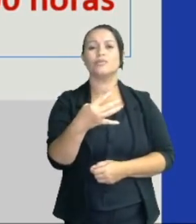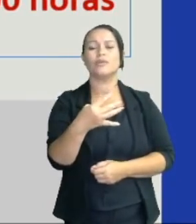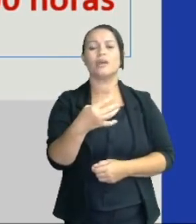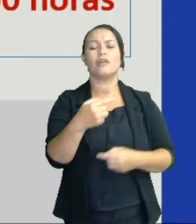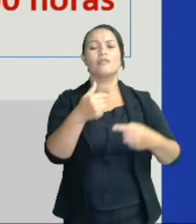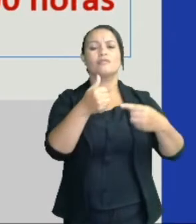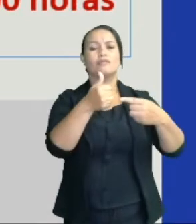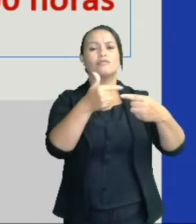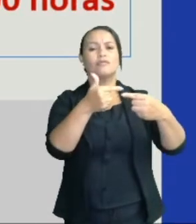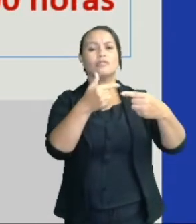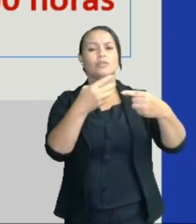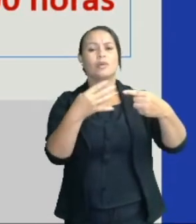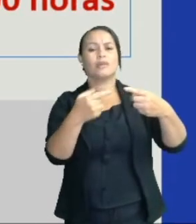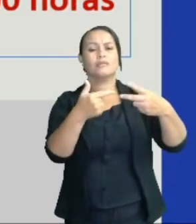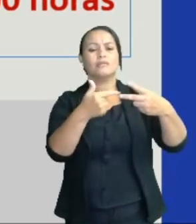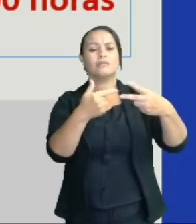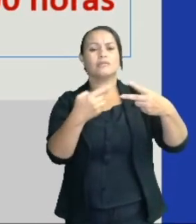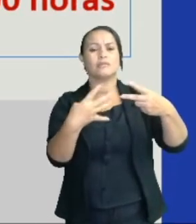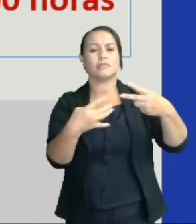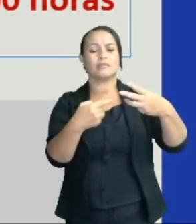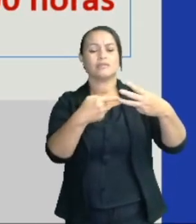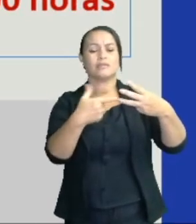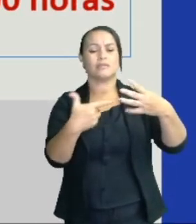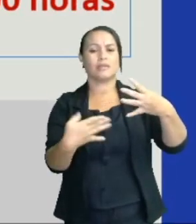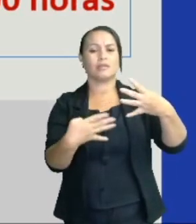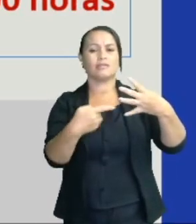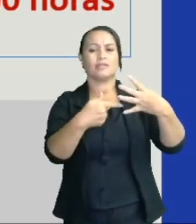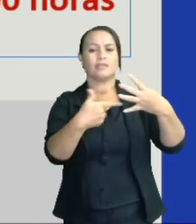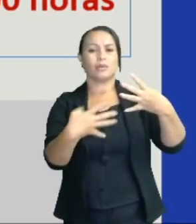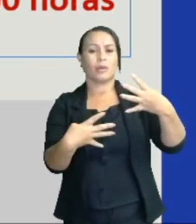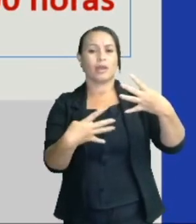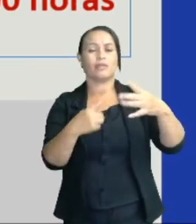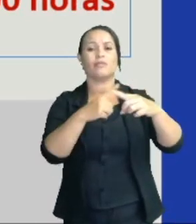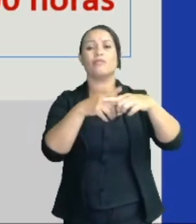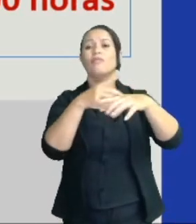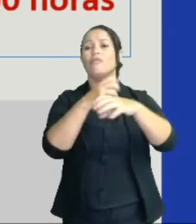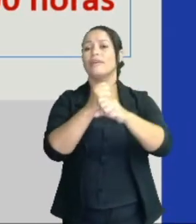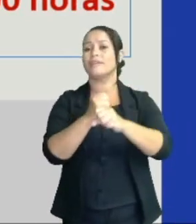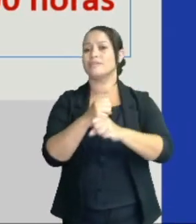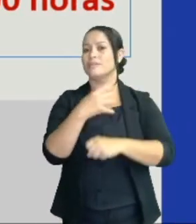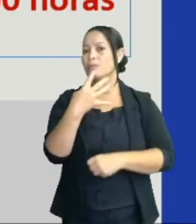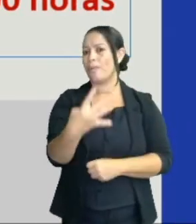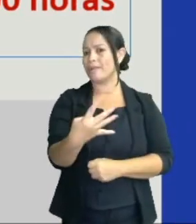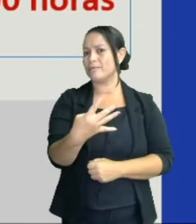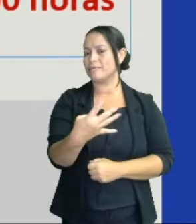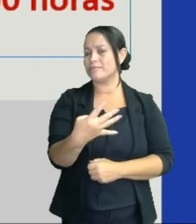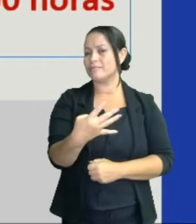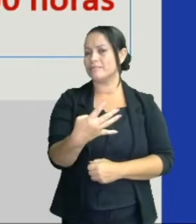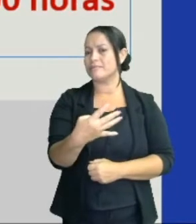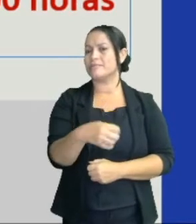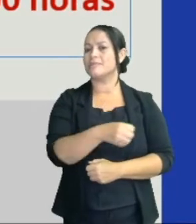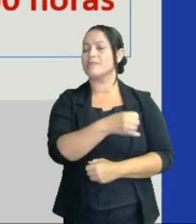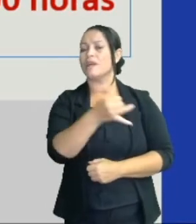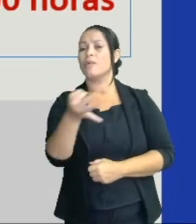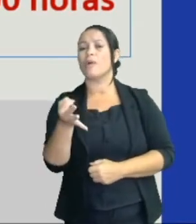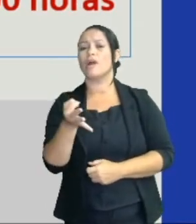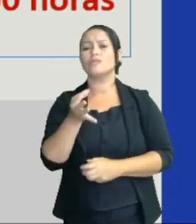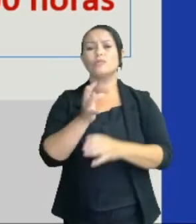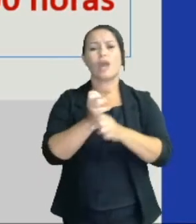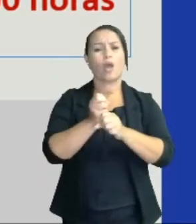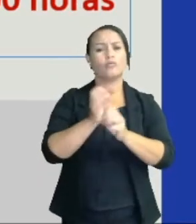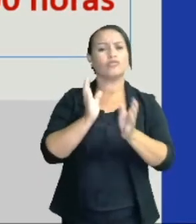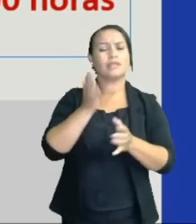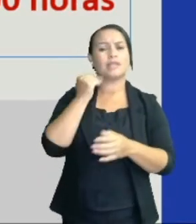colocar 4 vezes. 24 vezes 4. Fez o cálculo aí? Quanto é que